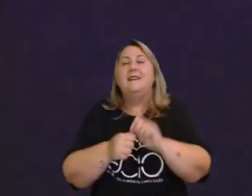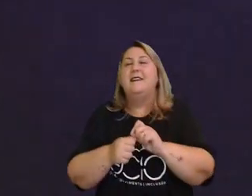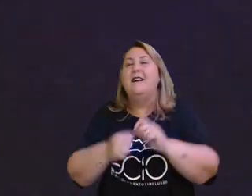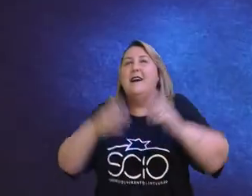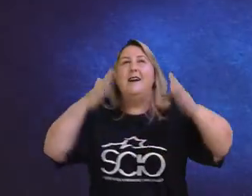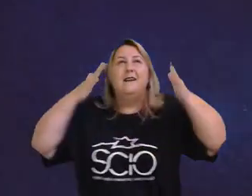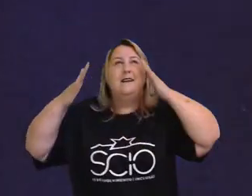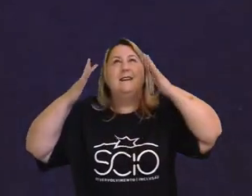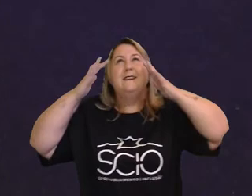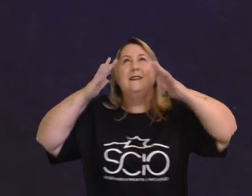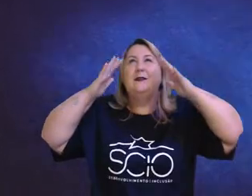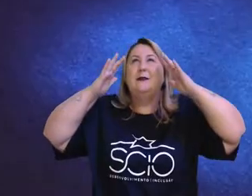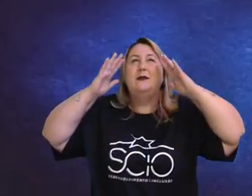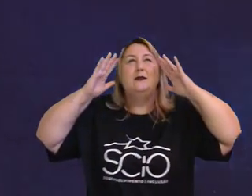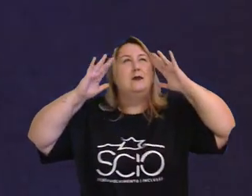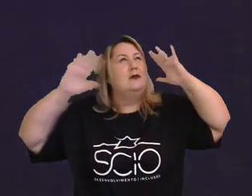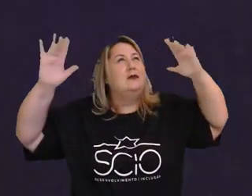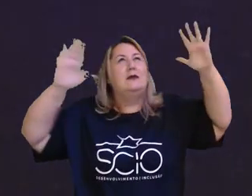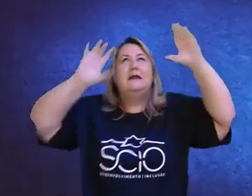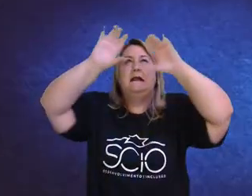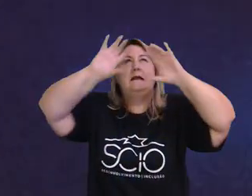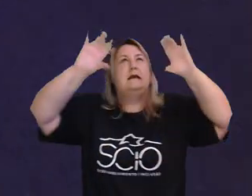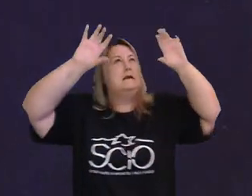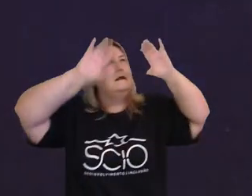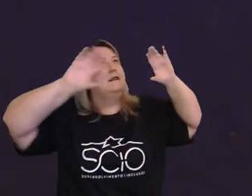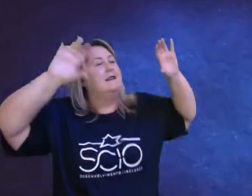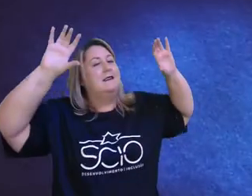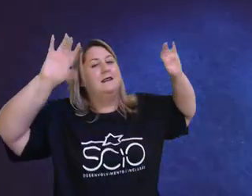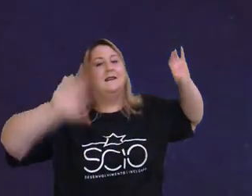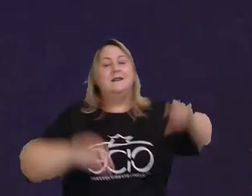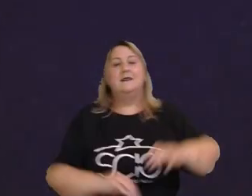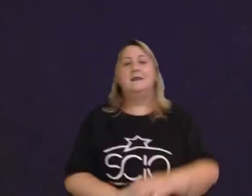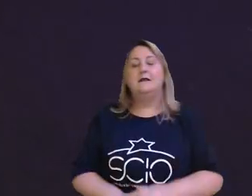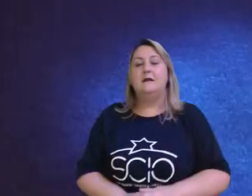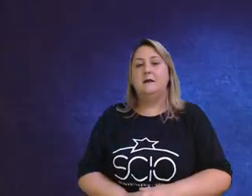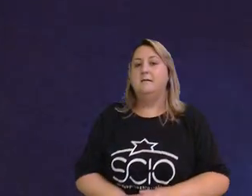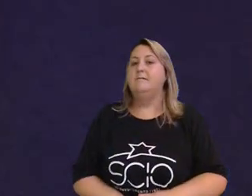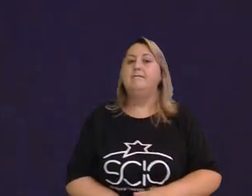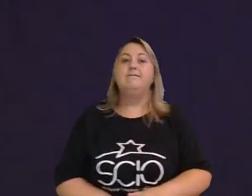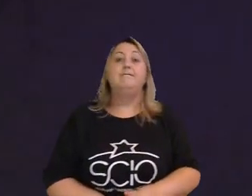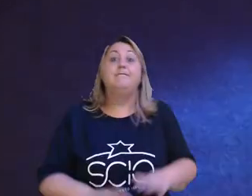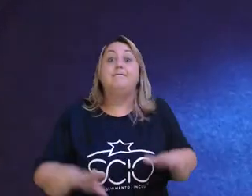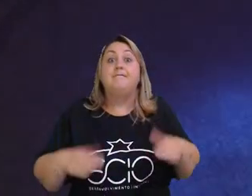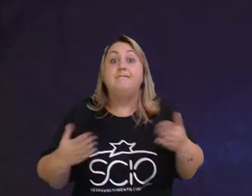fazer seu caminhão voar nas nuvens.